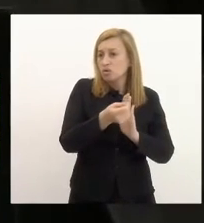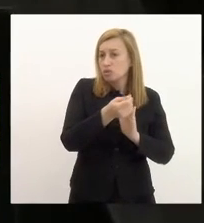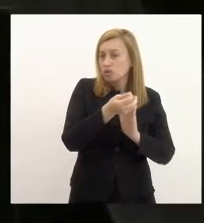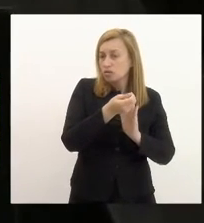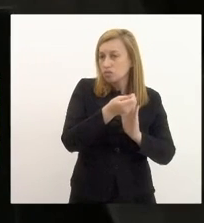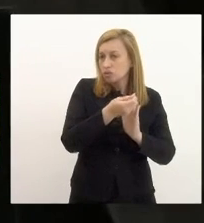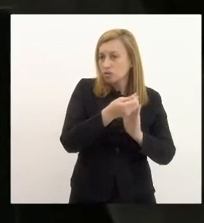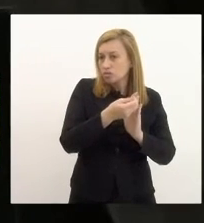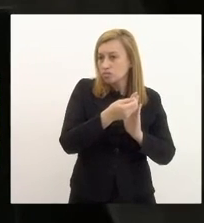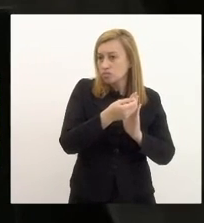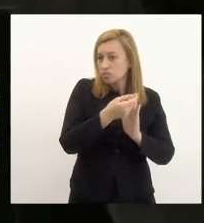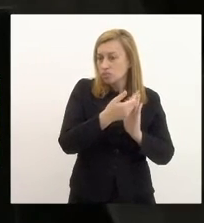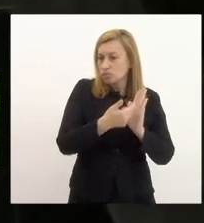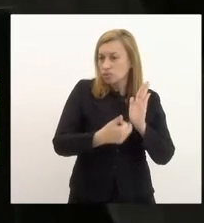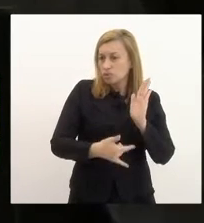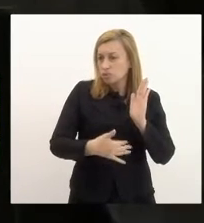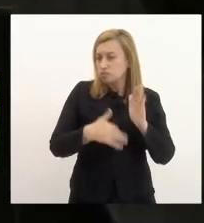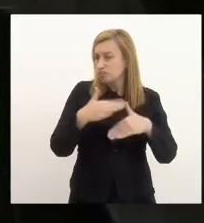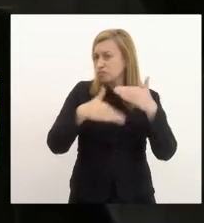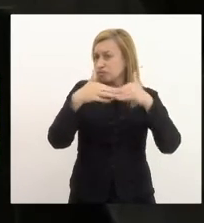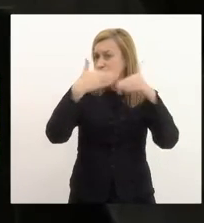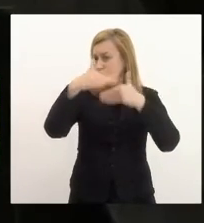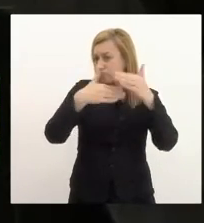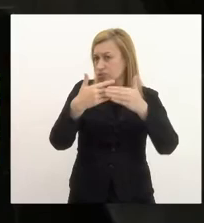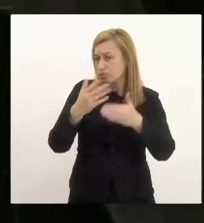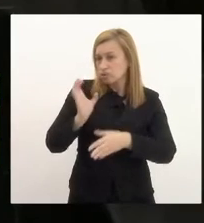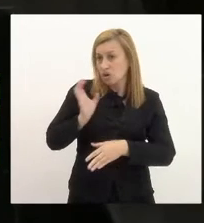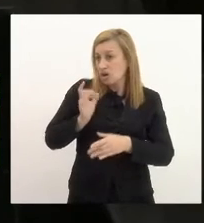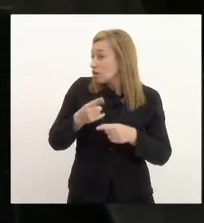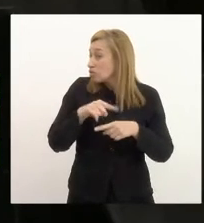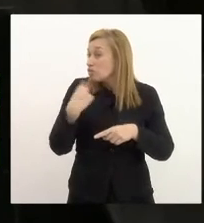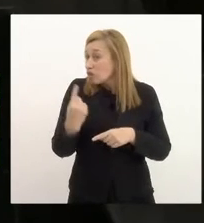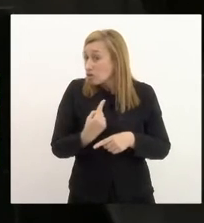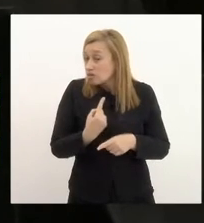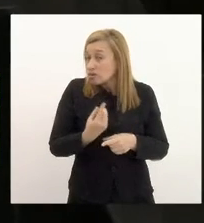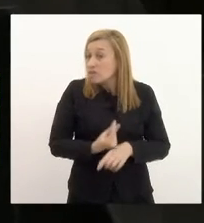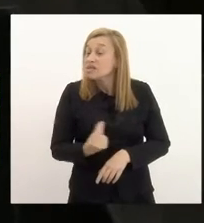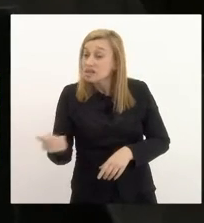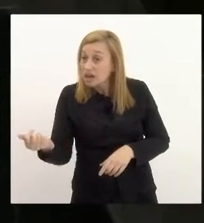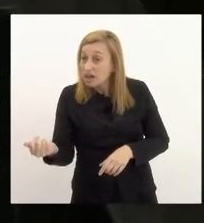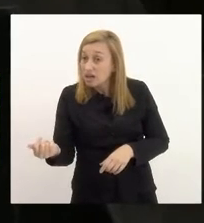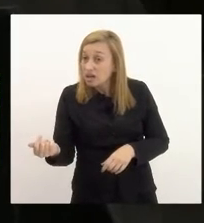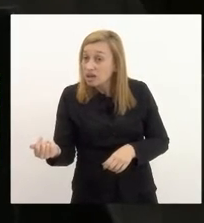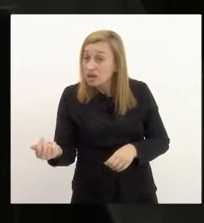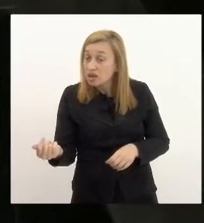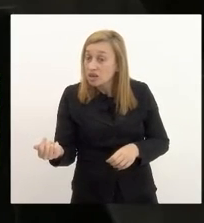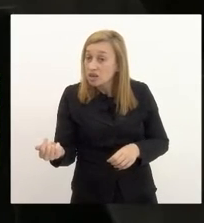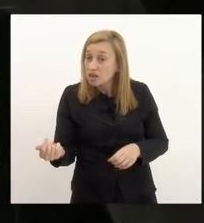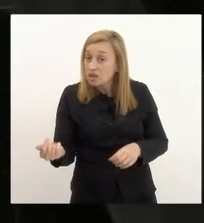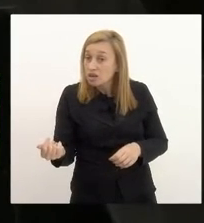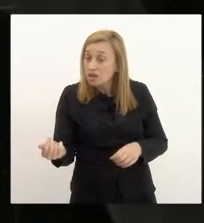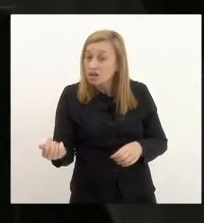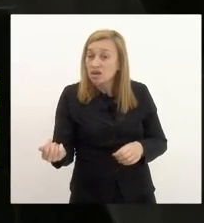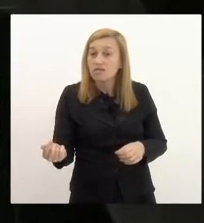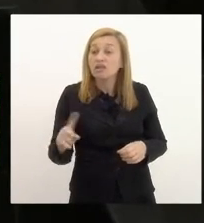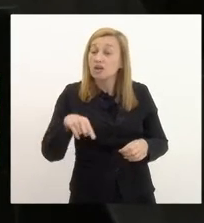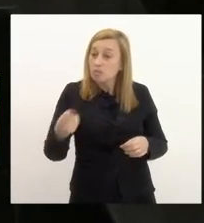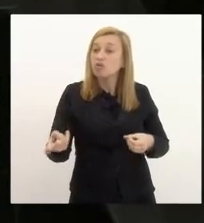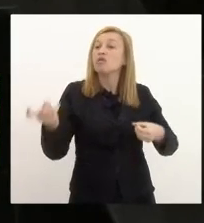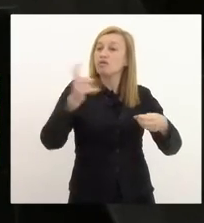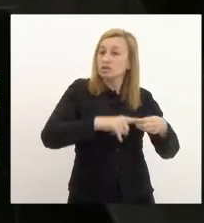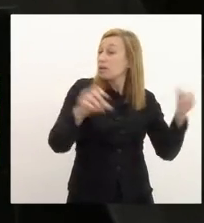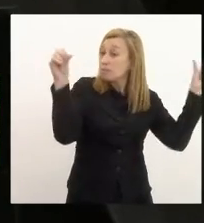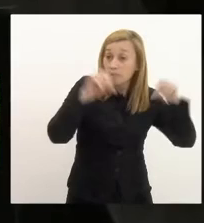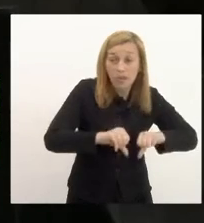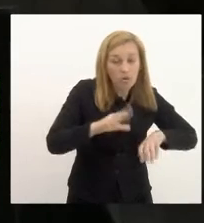de crescimento de prosperidade submissão de riqueza a gente vai sair do regime e provavelmente situação tão ou mais crítica que estamos